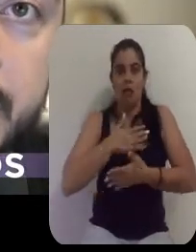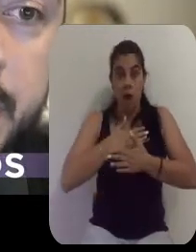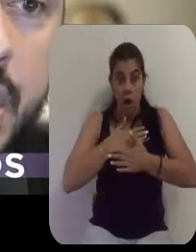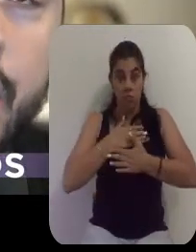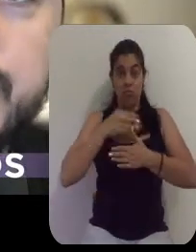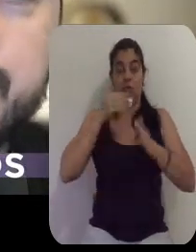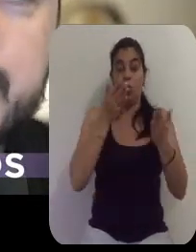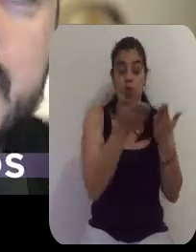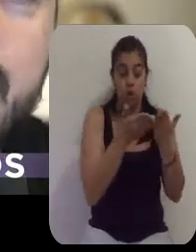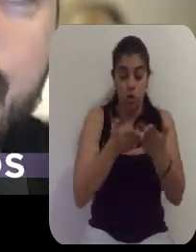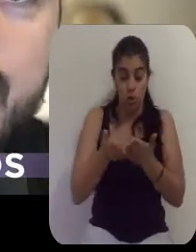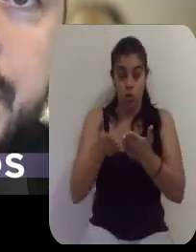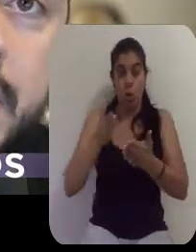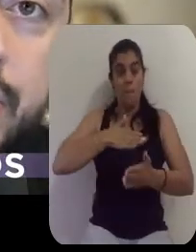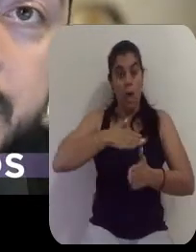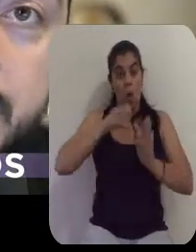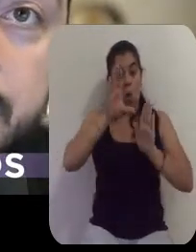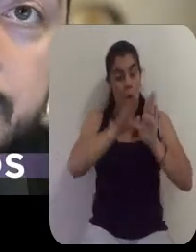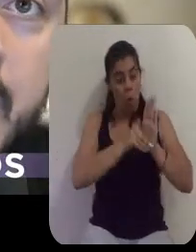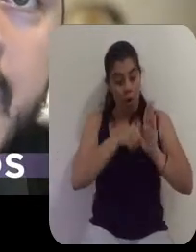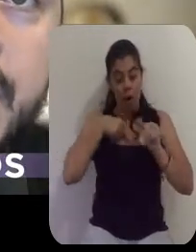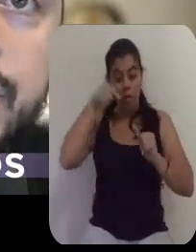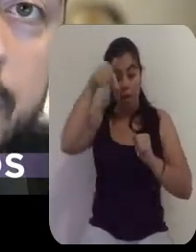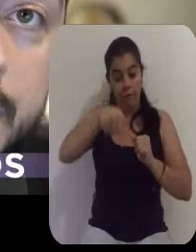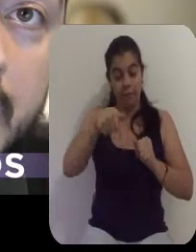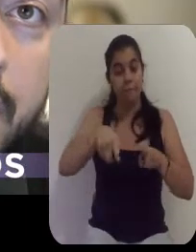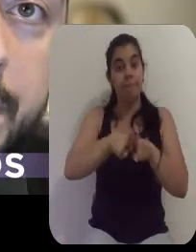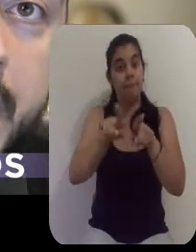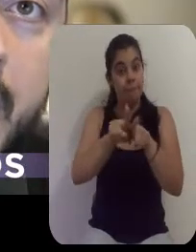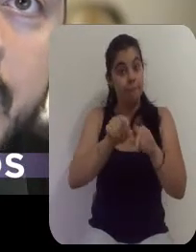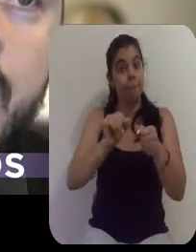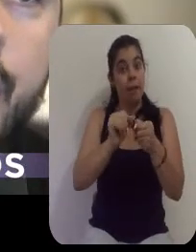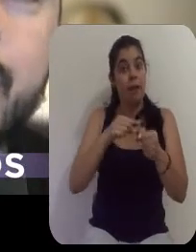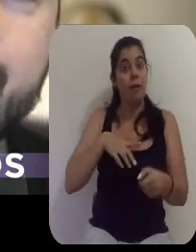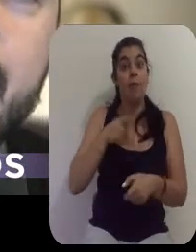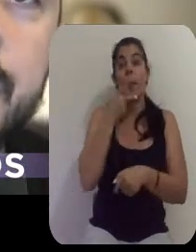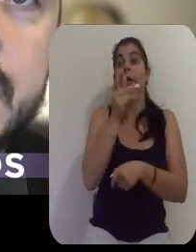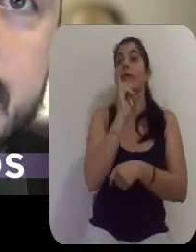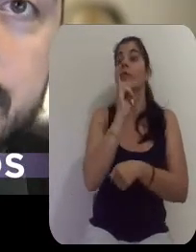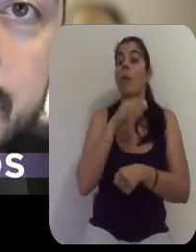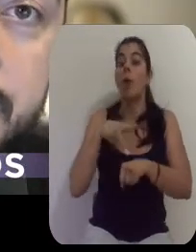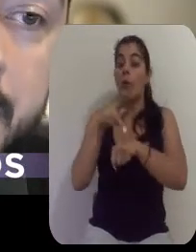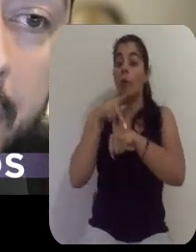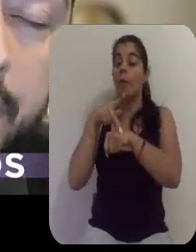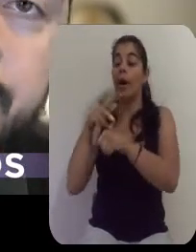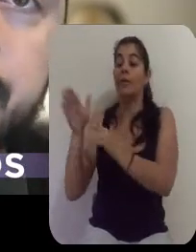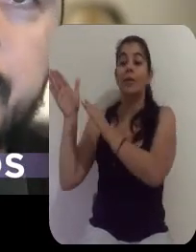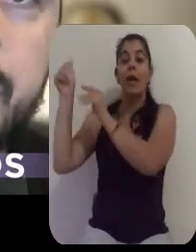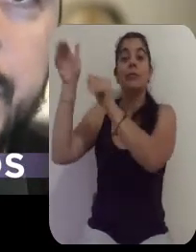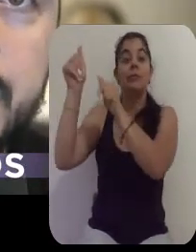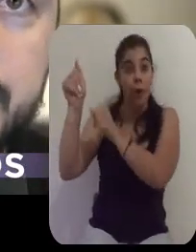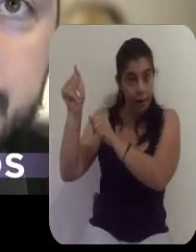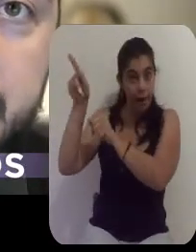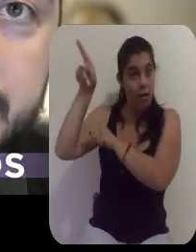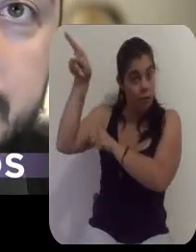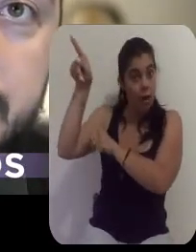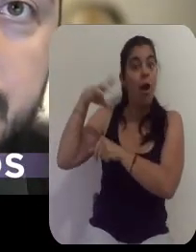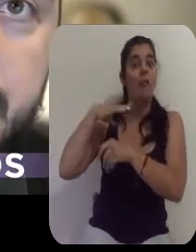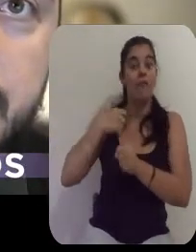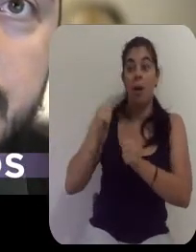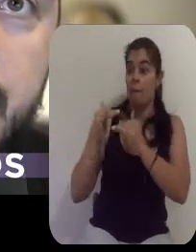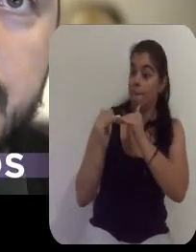vai progredir, ou se você está em qualquer parte do Brasil, é só você acompanhar o que vai acontecer com São Paulo no próximo